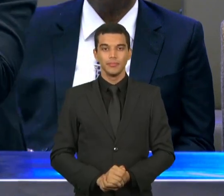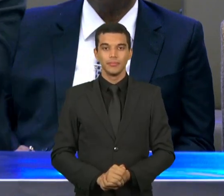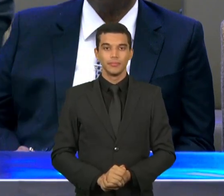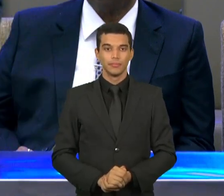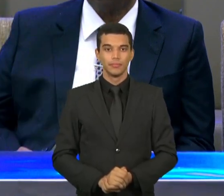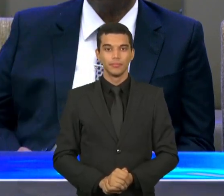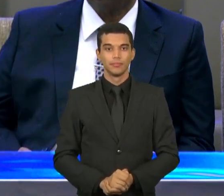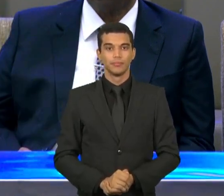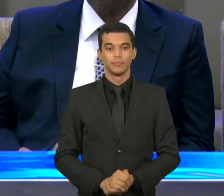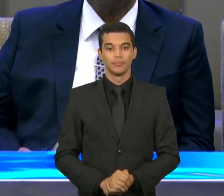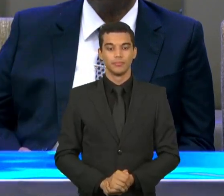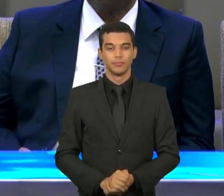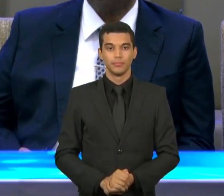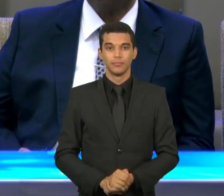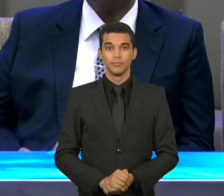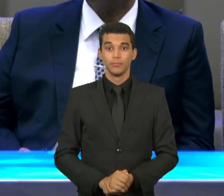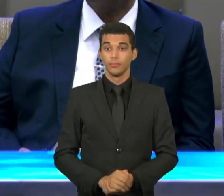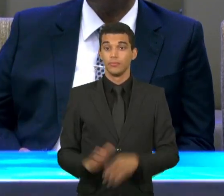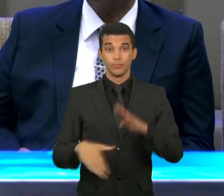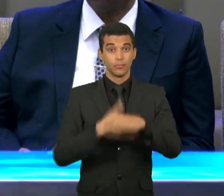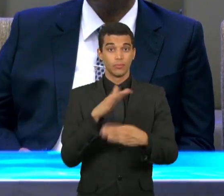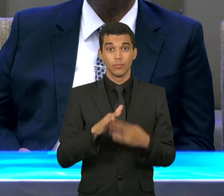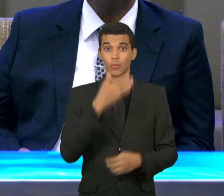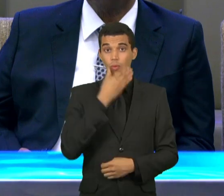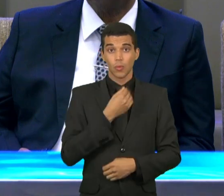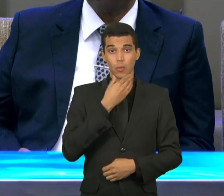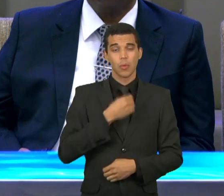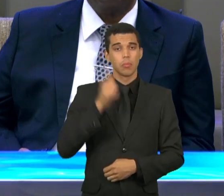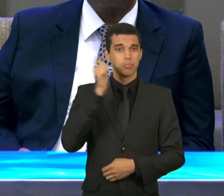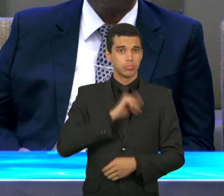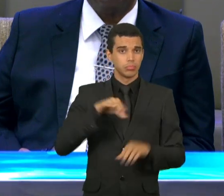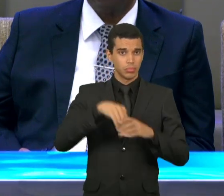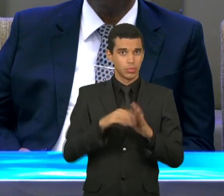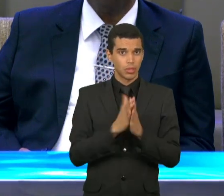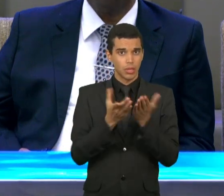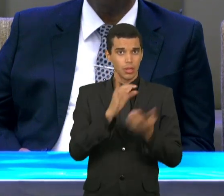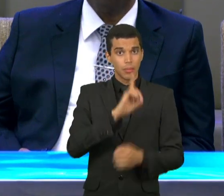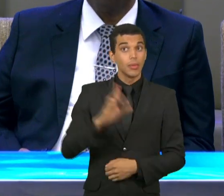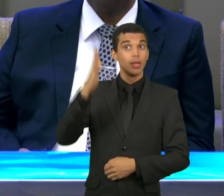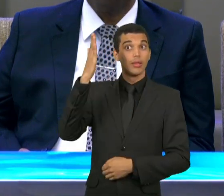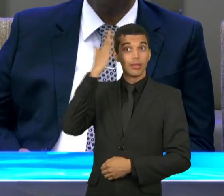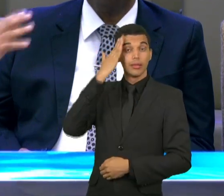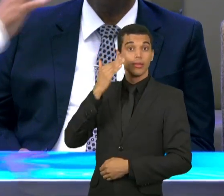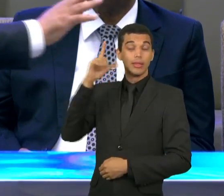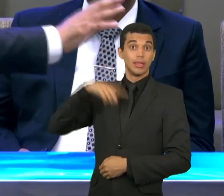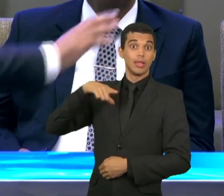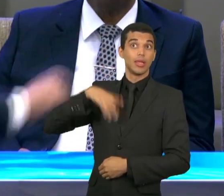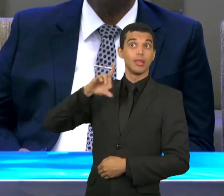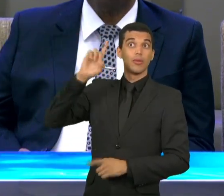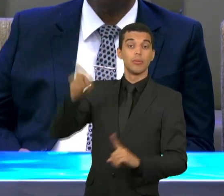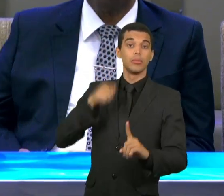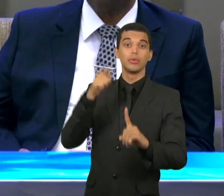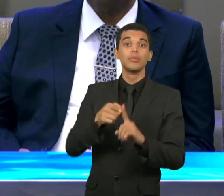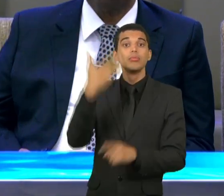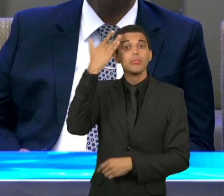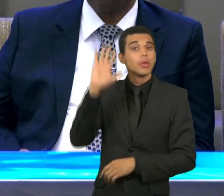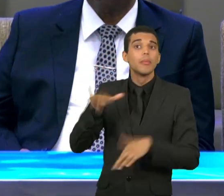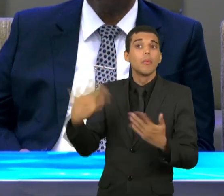Todos os homens que tiveram o propósito de Deus não sabiam qual era o propósito de Deus, mas Deus se preocupou em